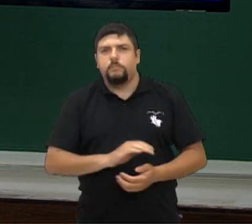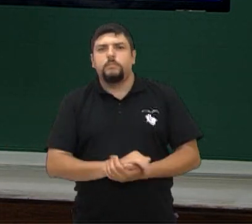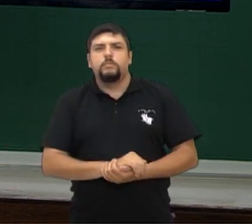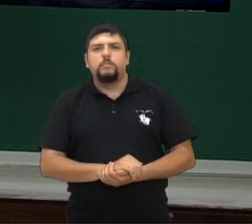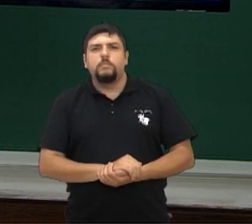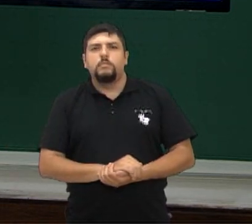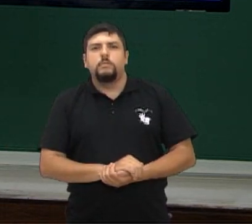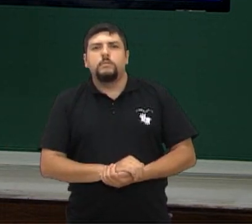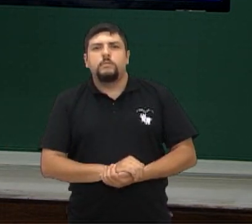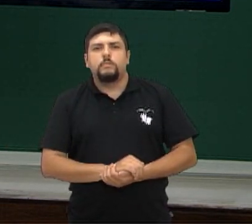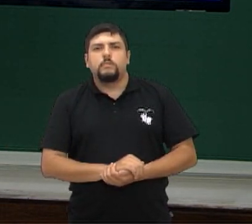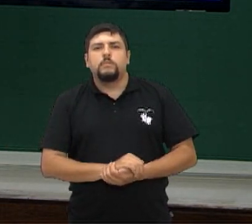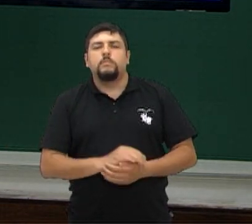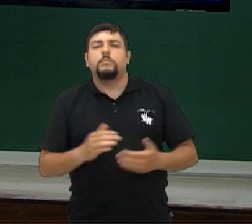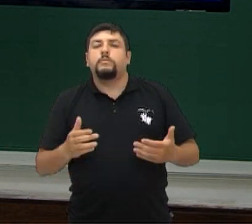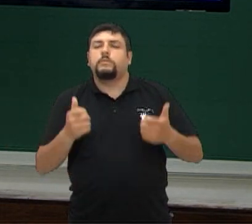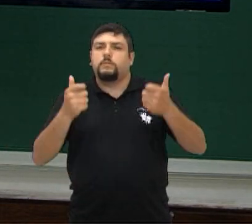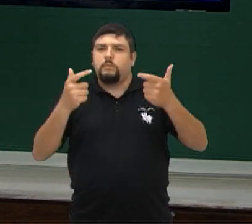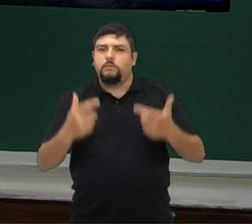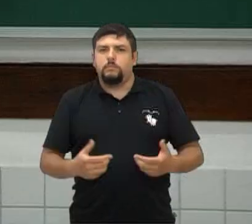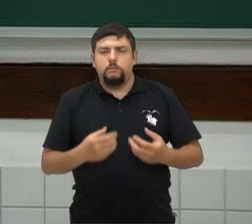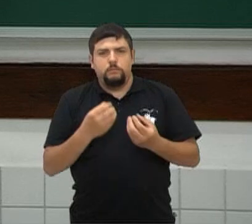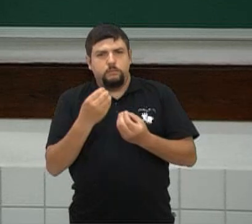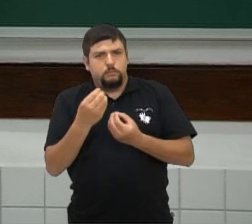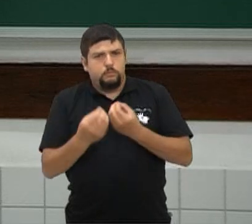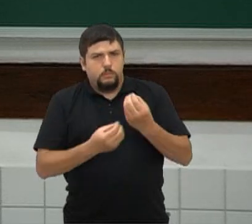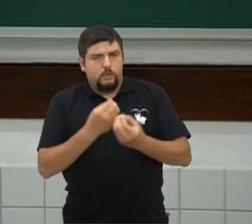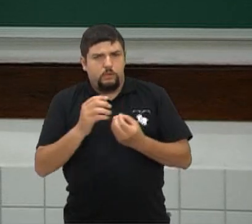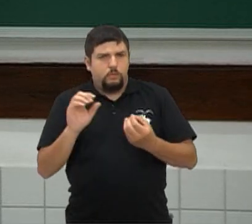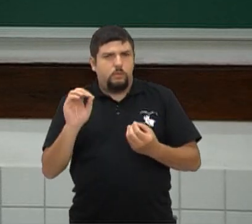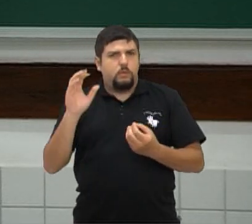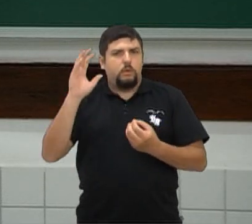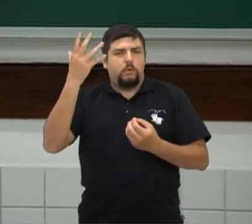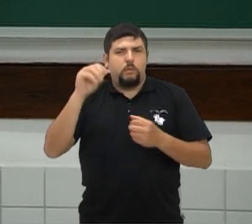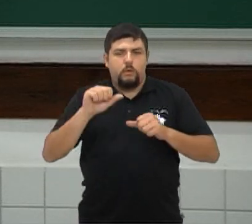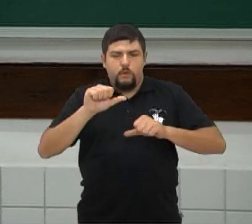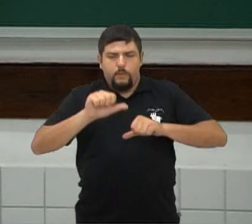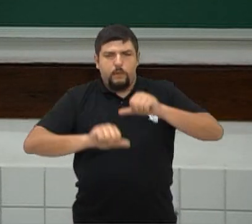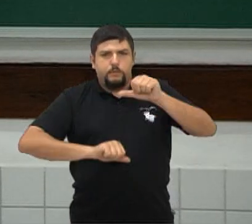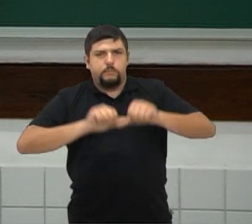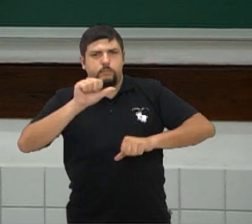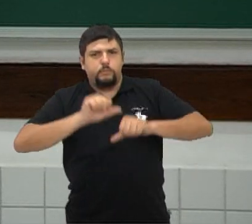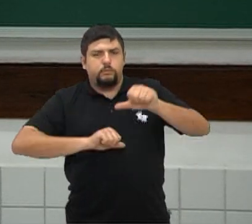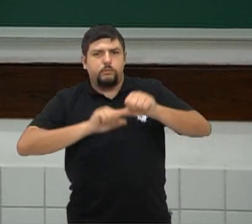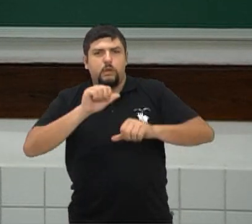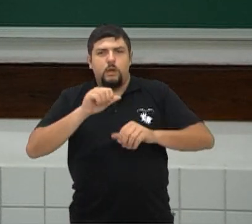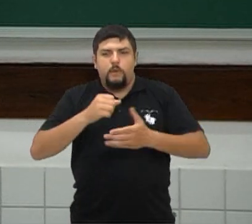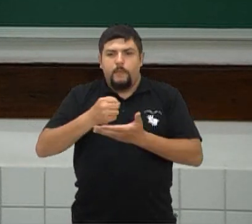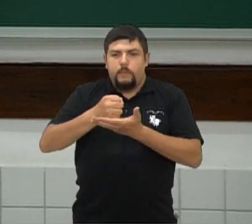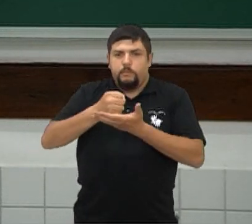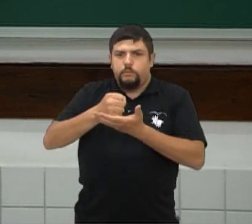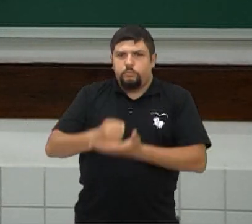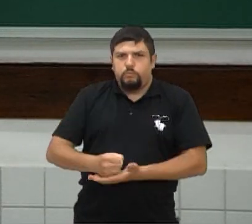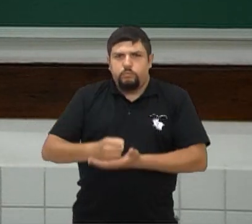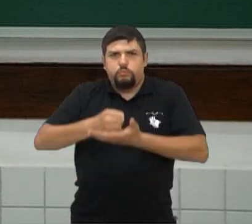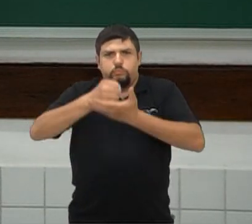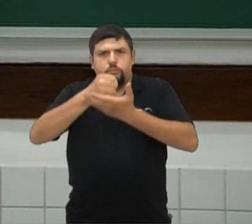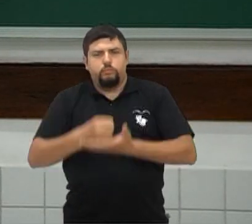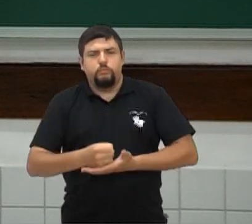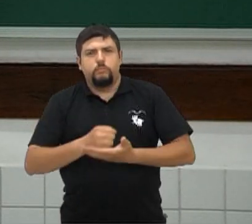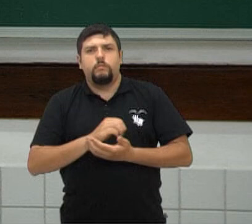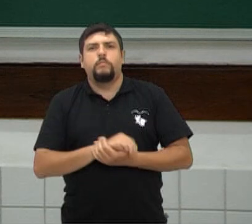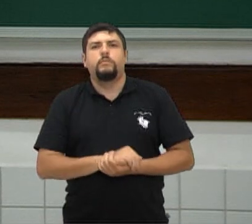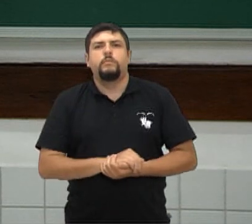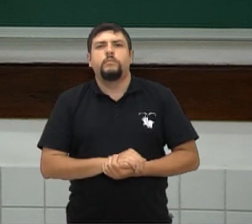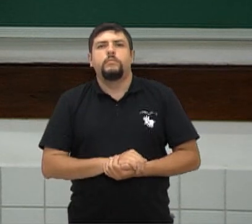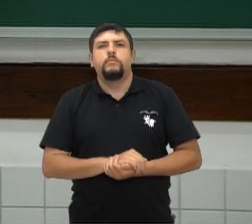Agora vamos falar como que acontece as alterações em relação à modificação da pressão dentro do equilíbrio.